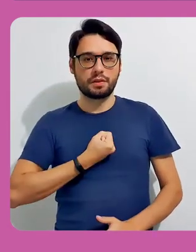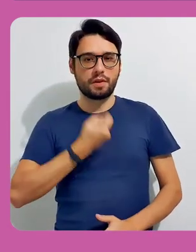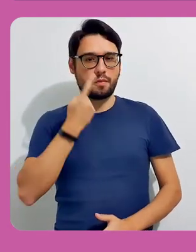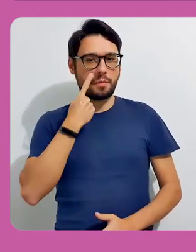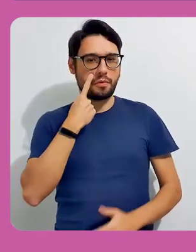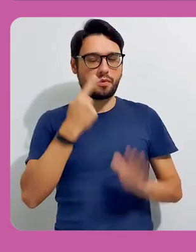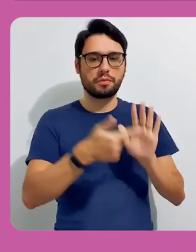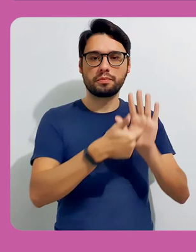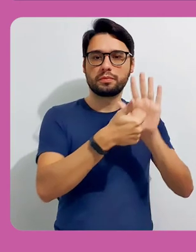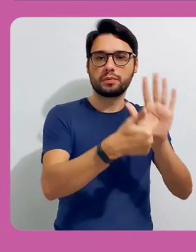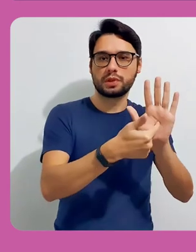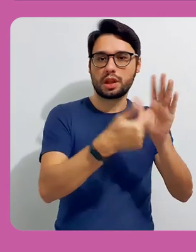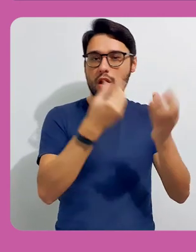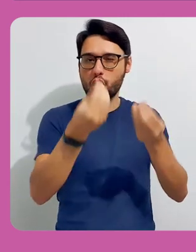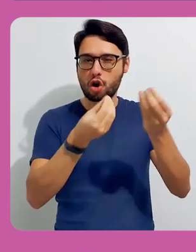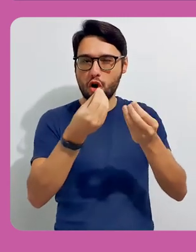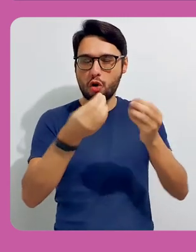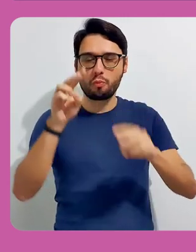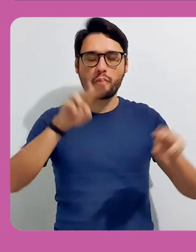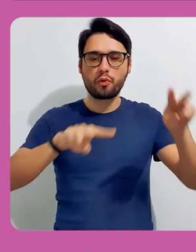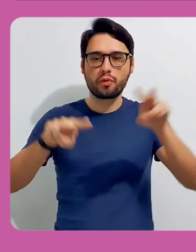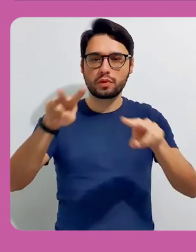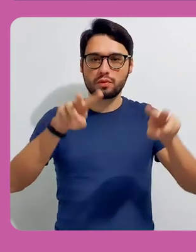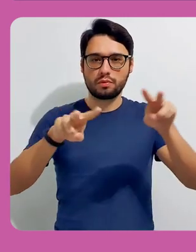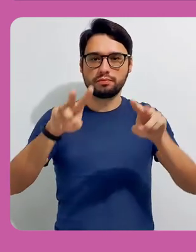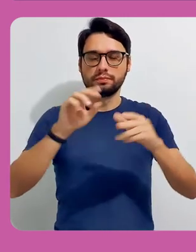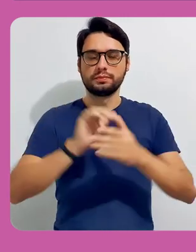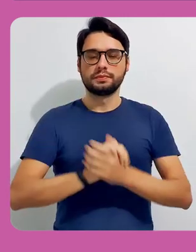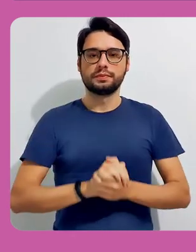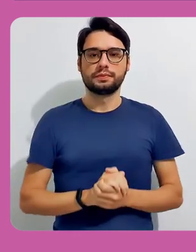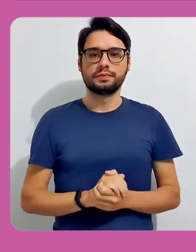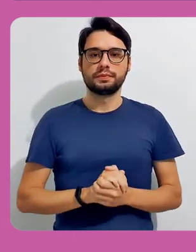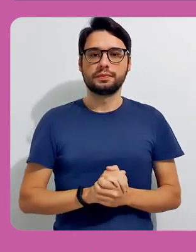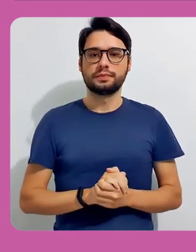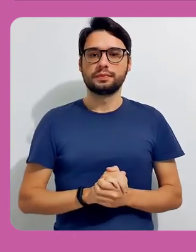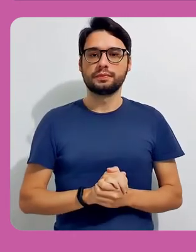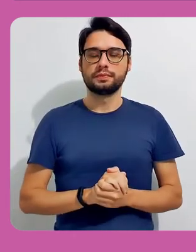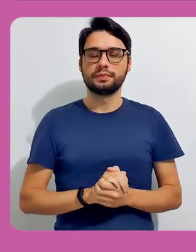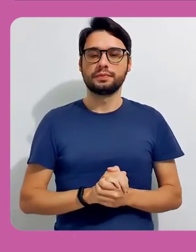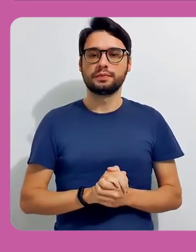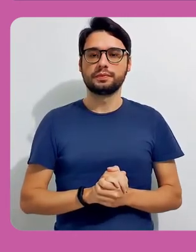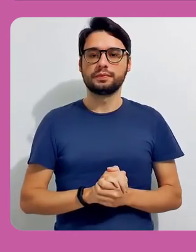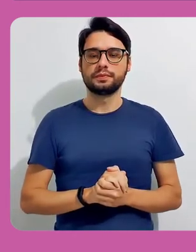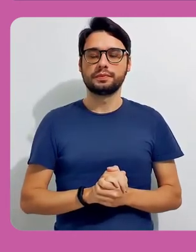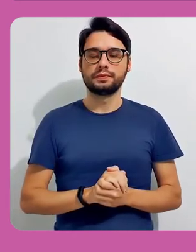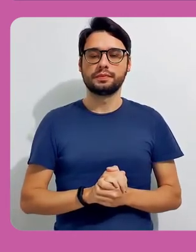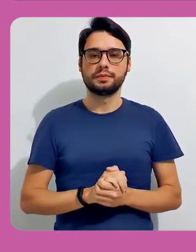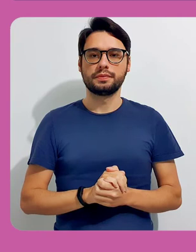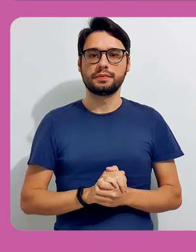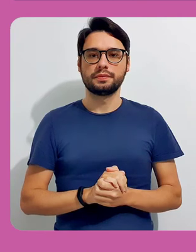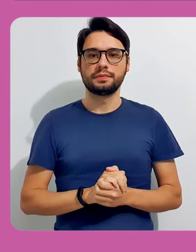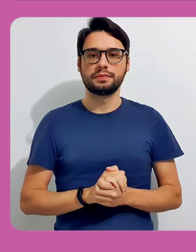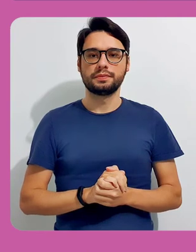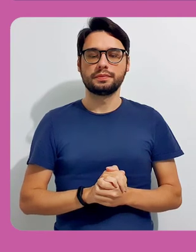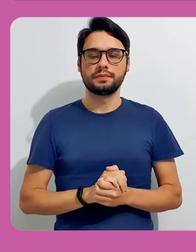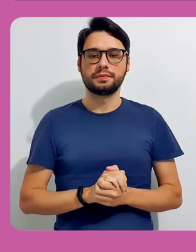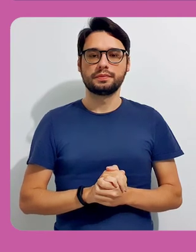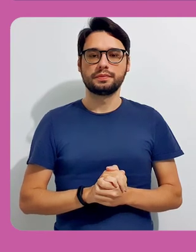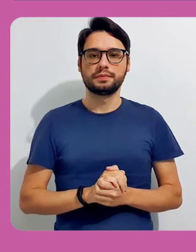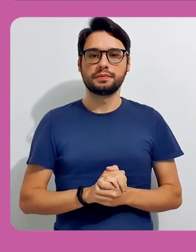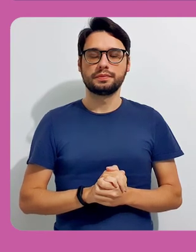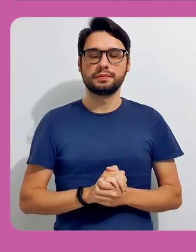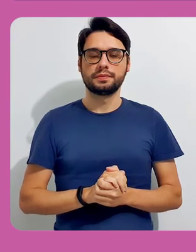então vou salvar e mostrar dá para ver o usuário o teu aluno